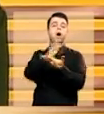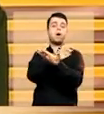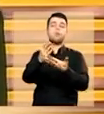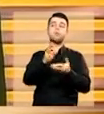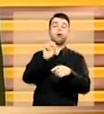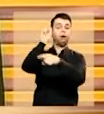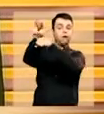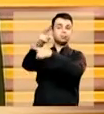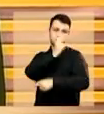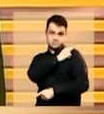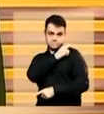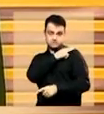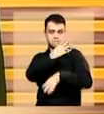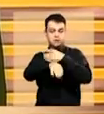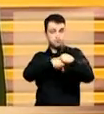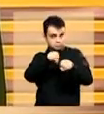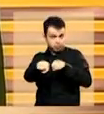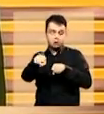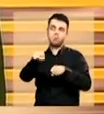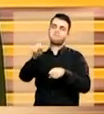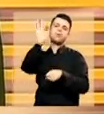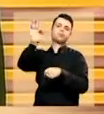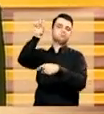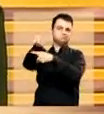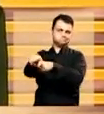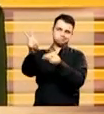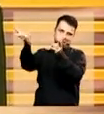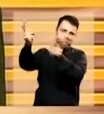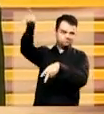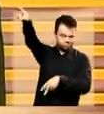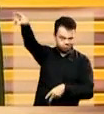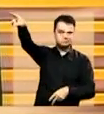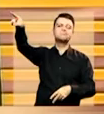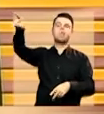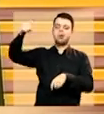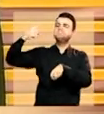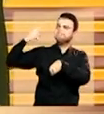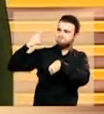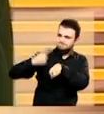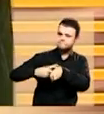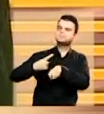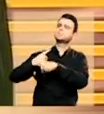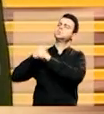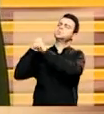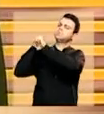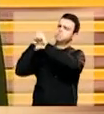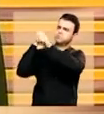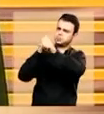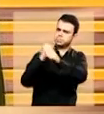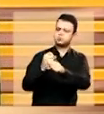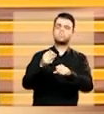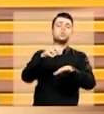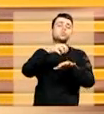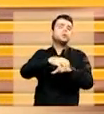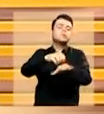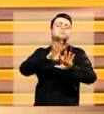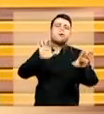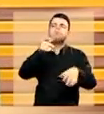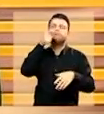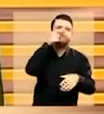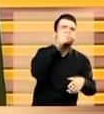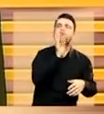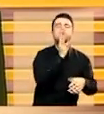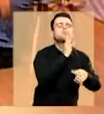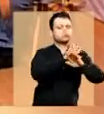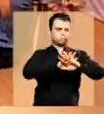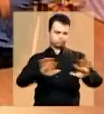para a faculdade, por exemplo. Então, o intercâmbio é uma vivência muito maior. O turismo você vai conhecer. O intercâmbio você vai viver